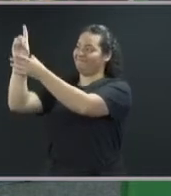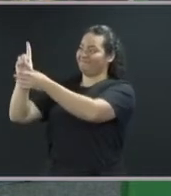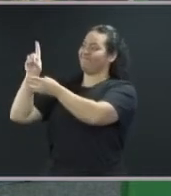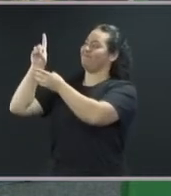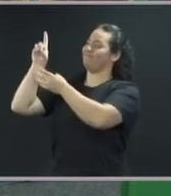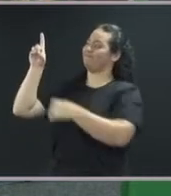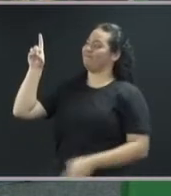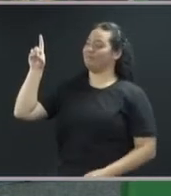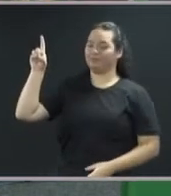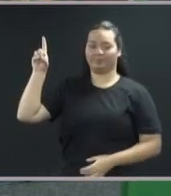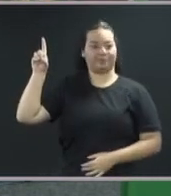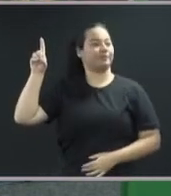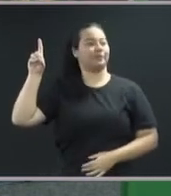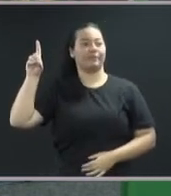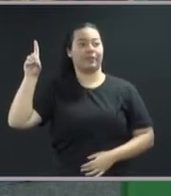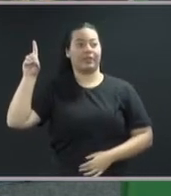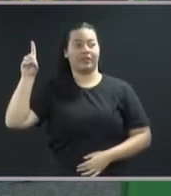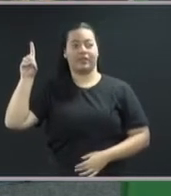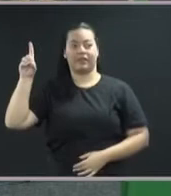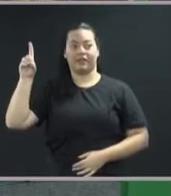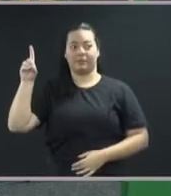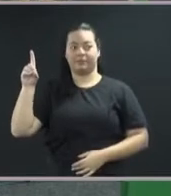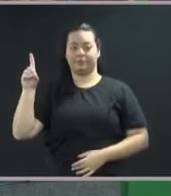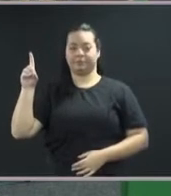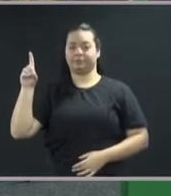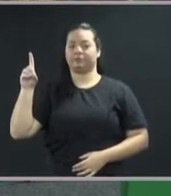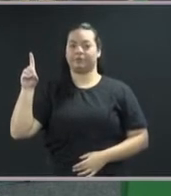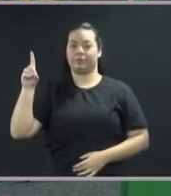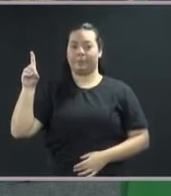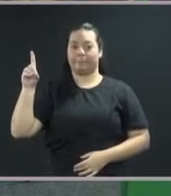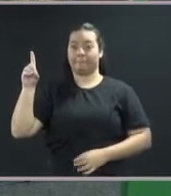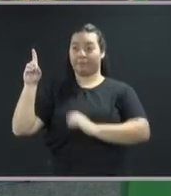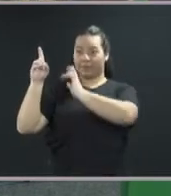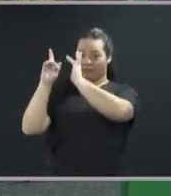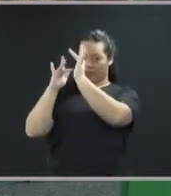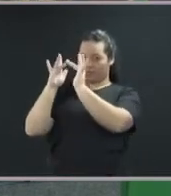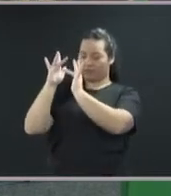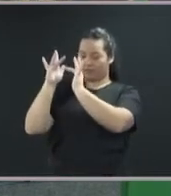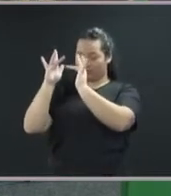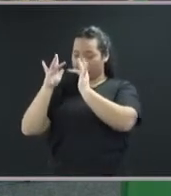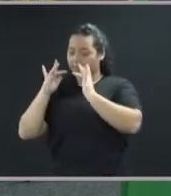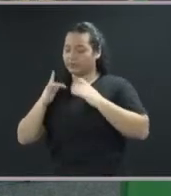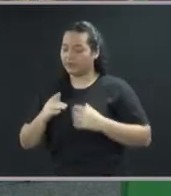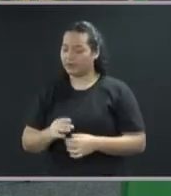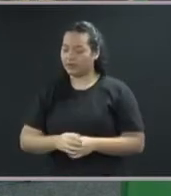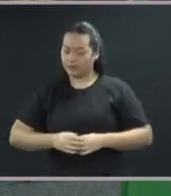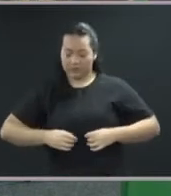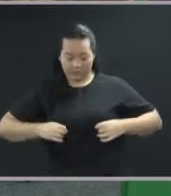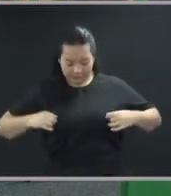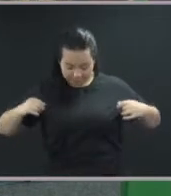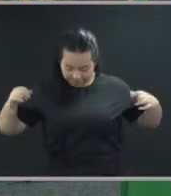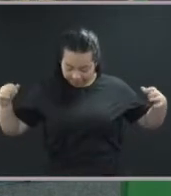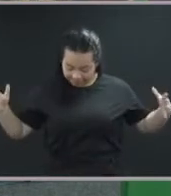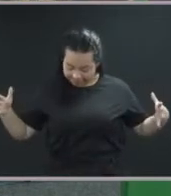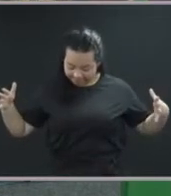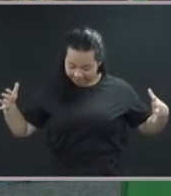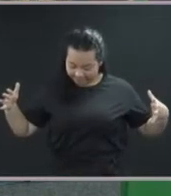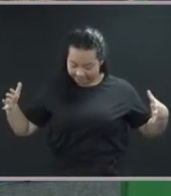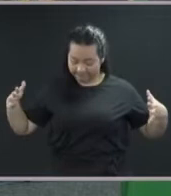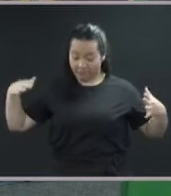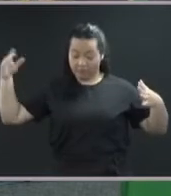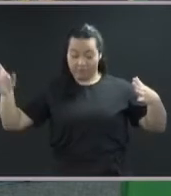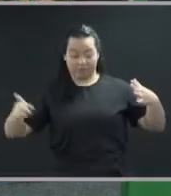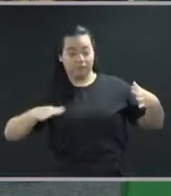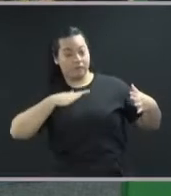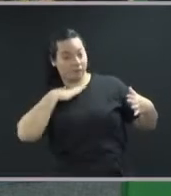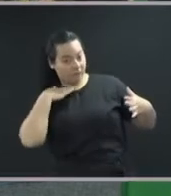Quando Ele morre, Ele fala para o Pai: agora desce o Espírito Santo que ressuscitou Jesus Cristo dentre os